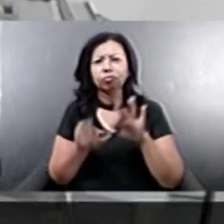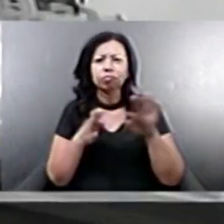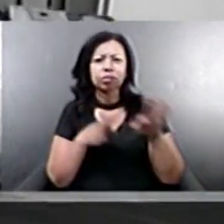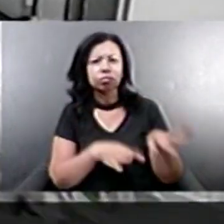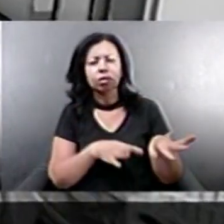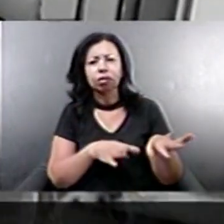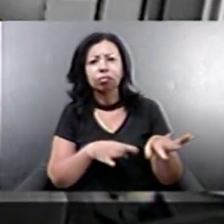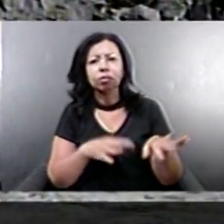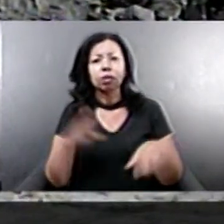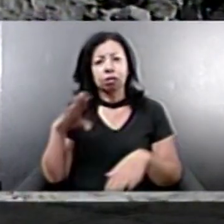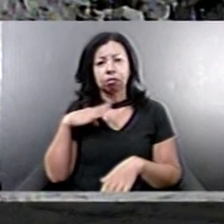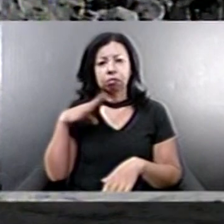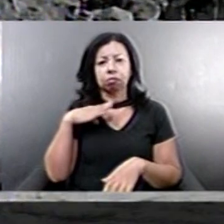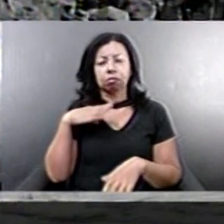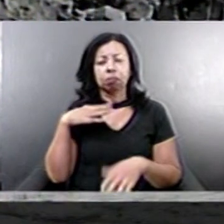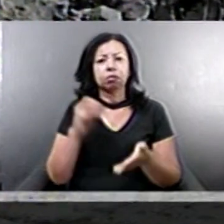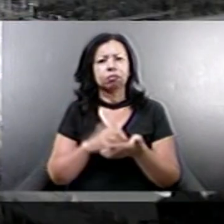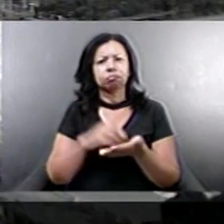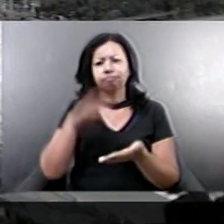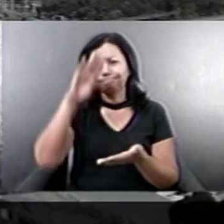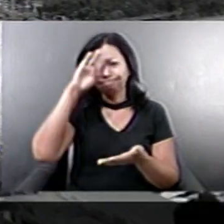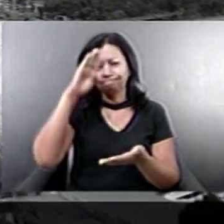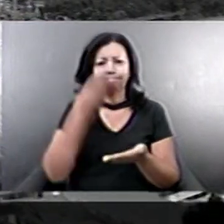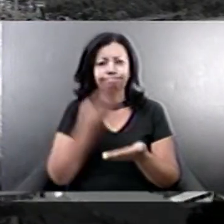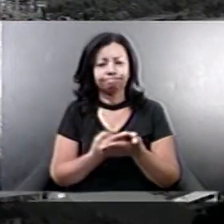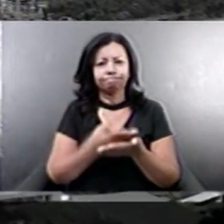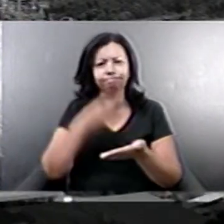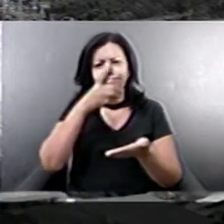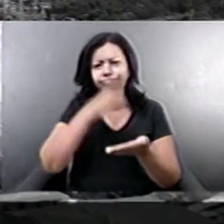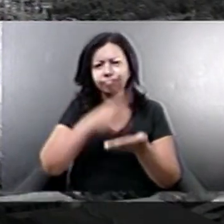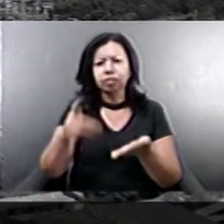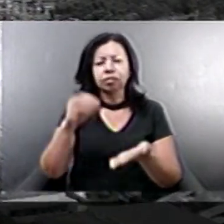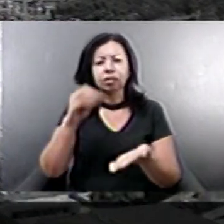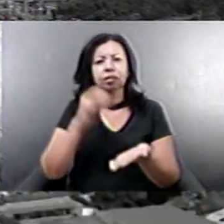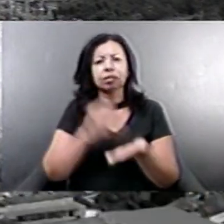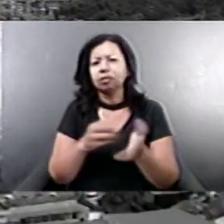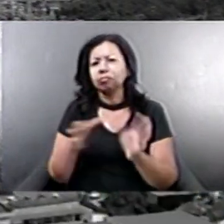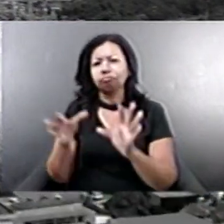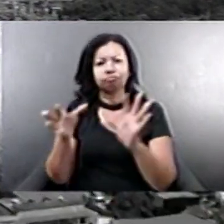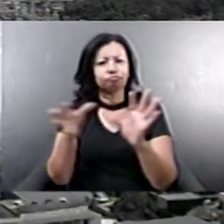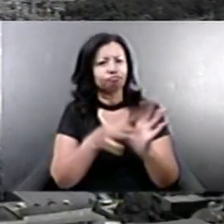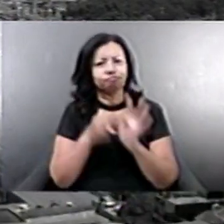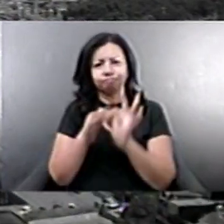abandonados. A cidade sem crédito, com dívidas e sem convênios.